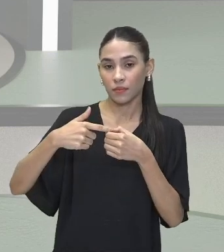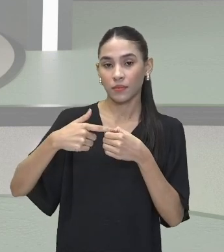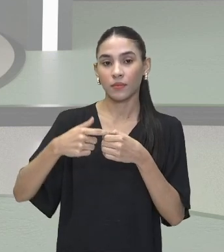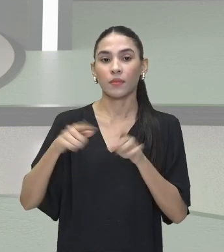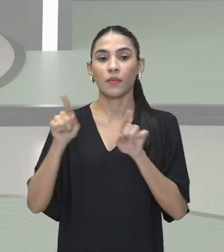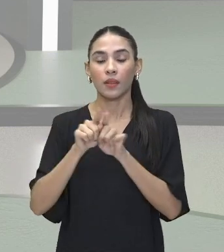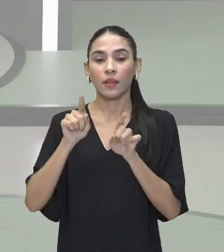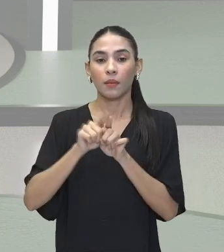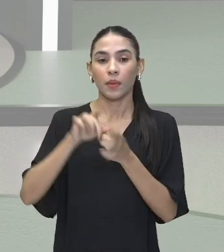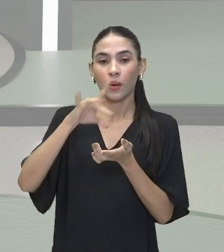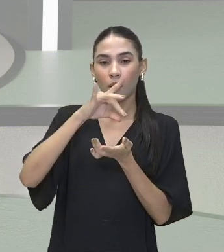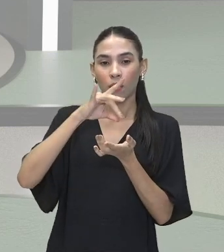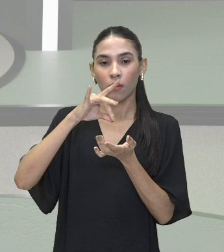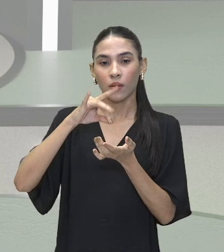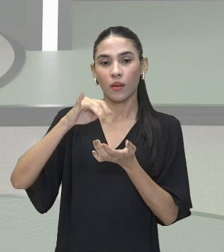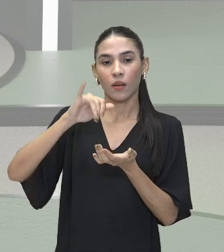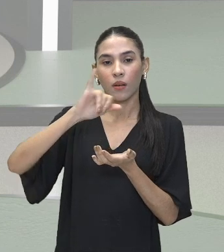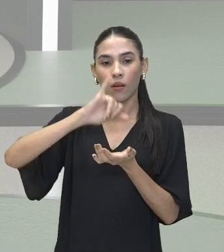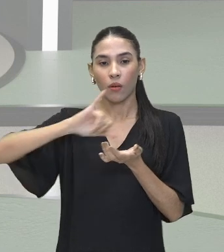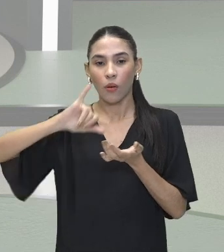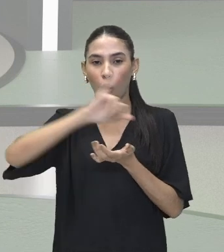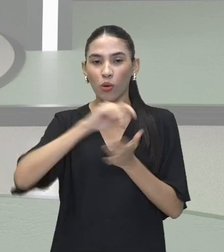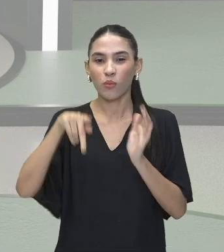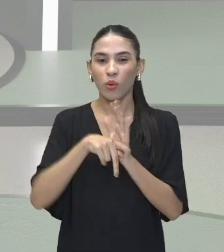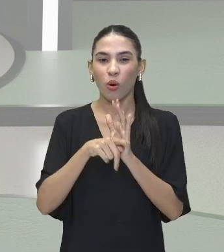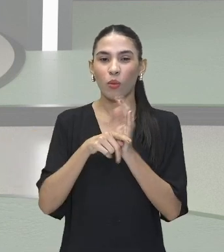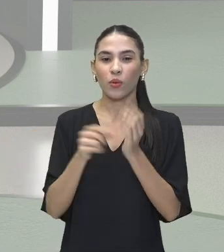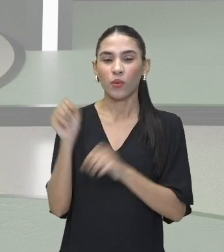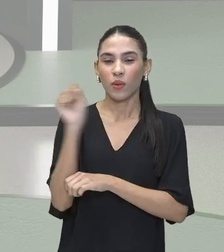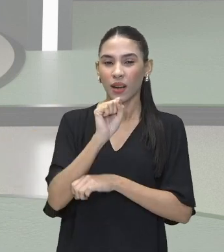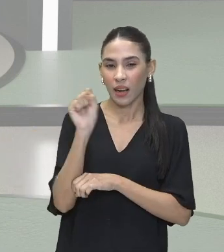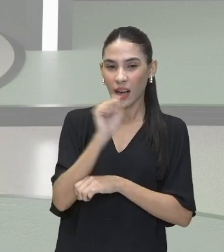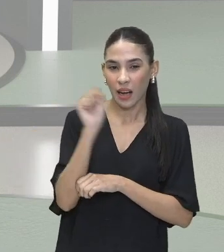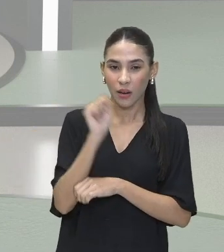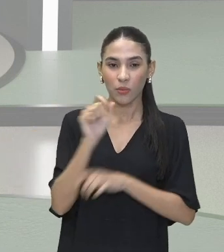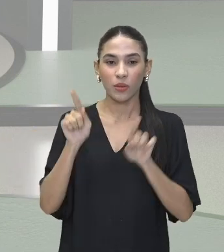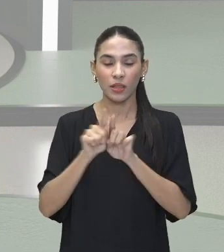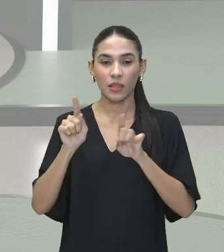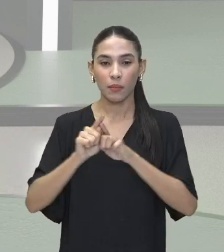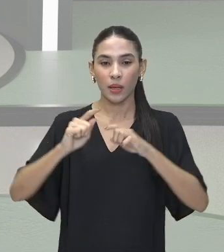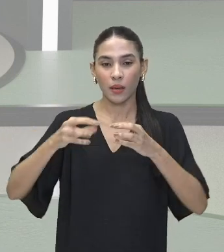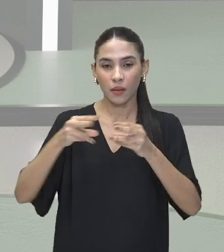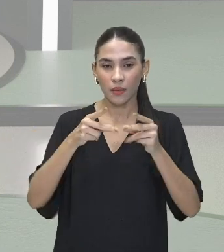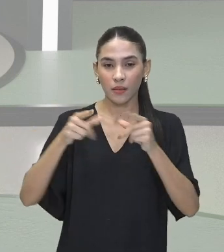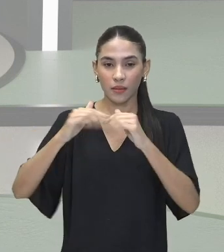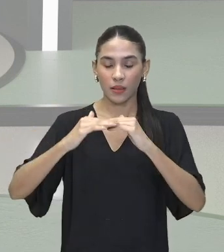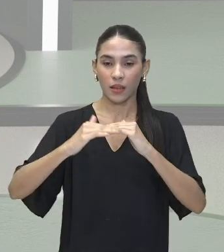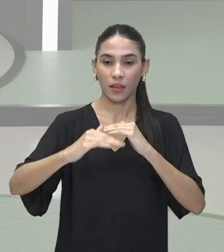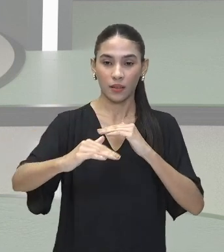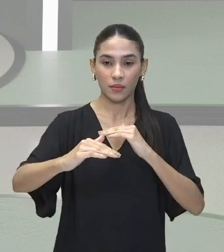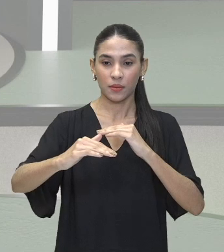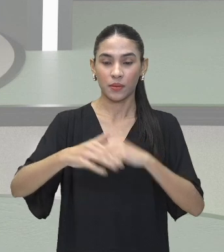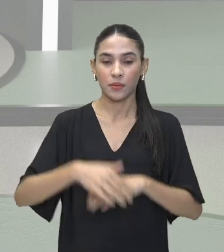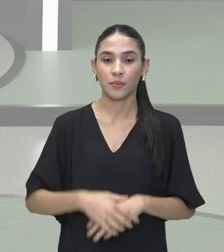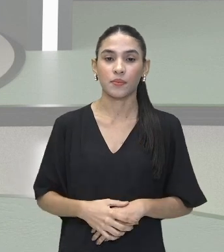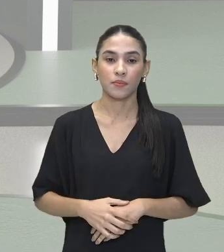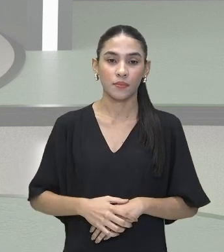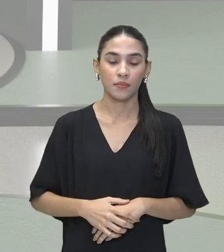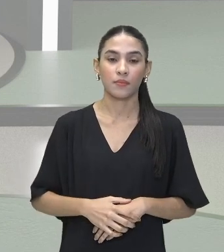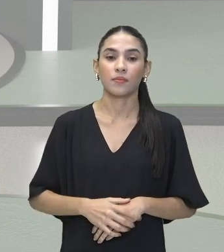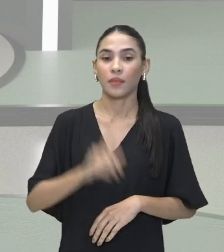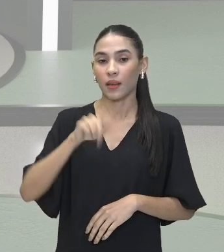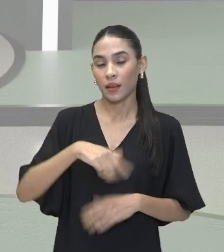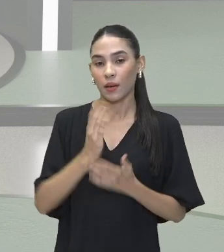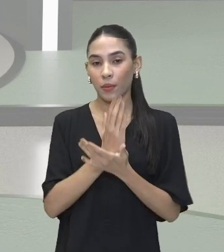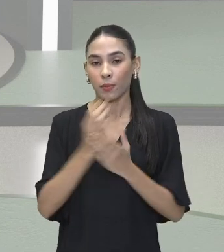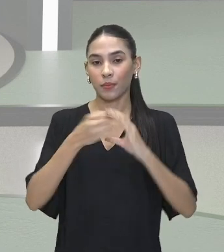gasolinas e óleos lubrificantes de qualidades e também de resíduos asfálticos. Então, essas são